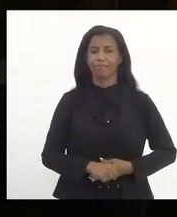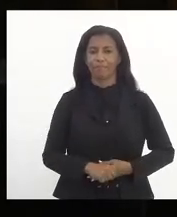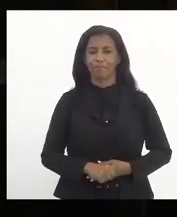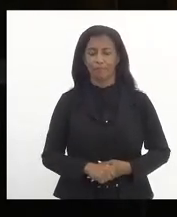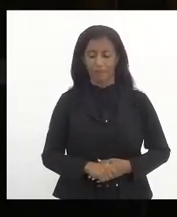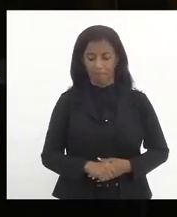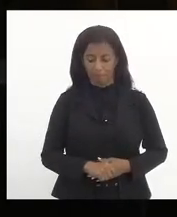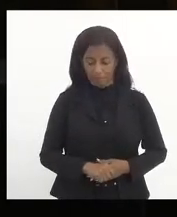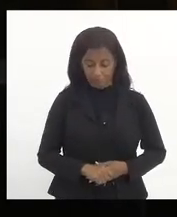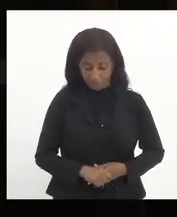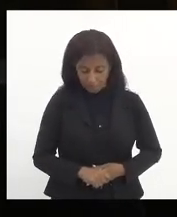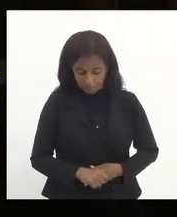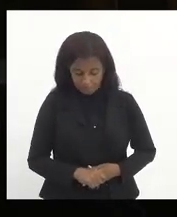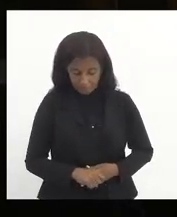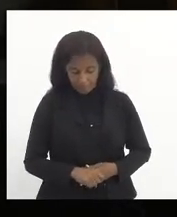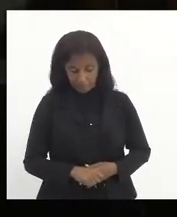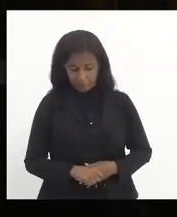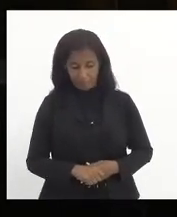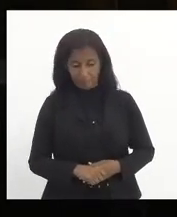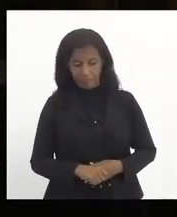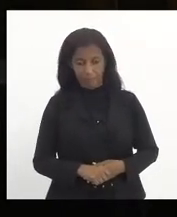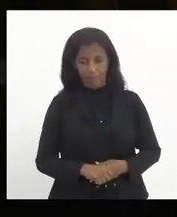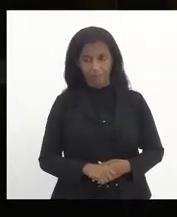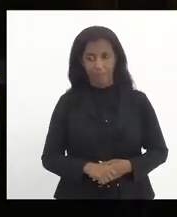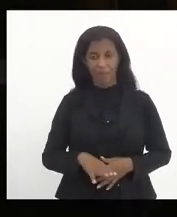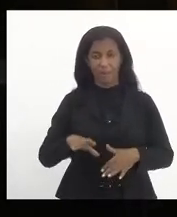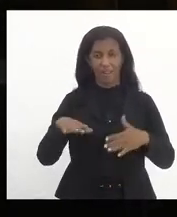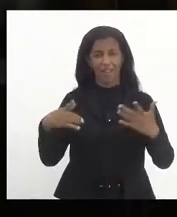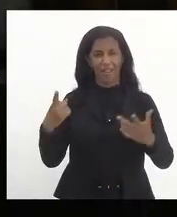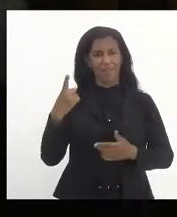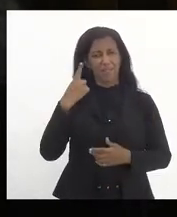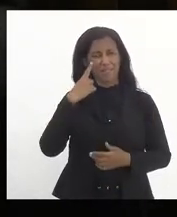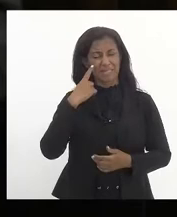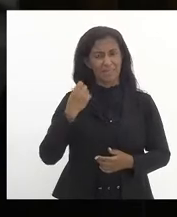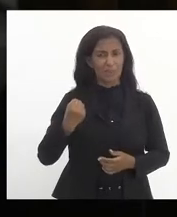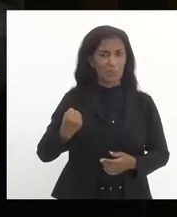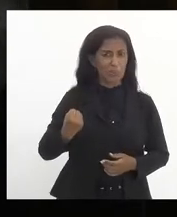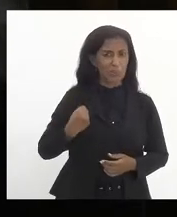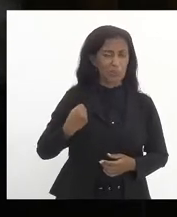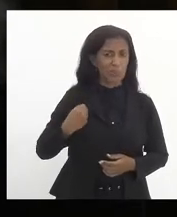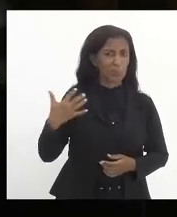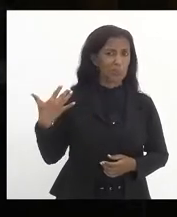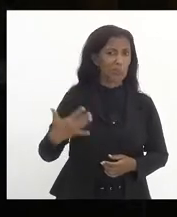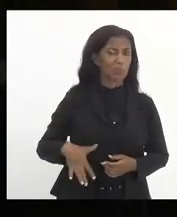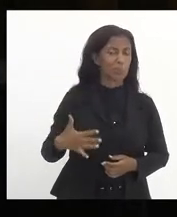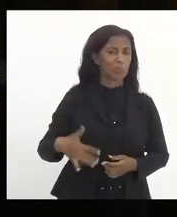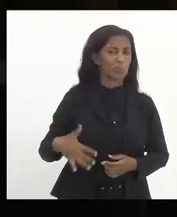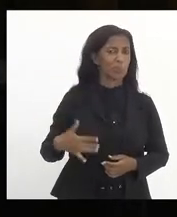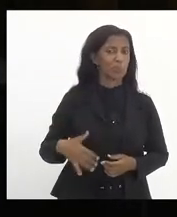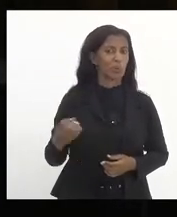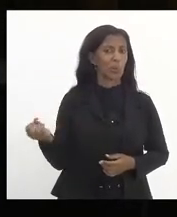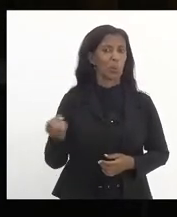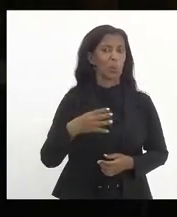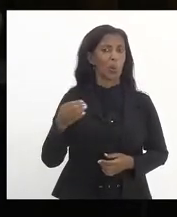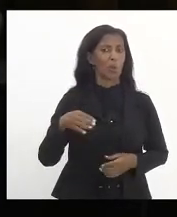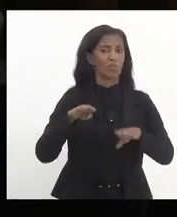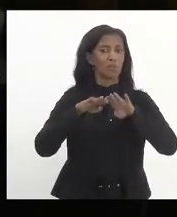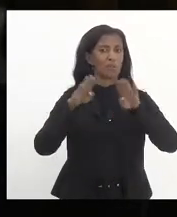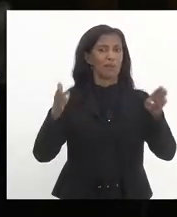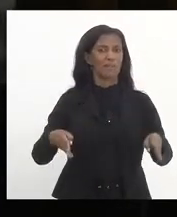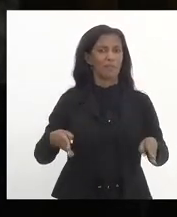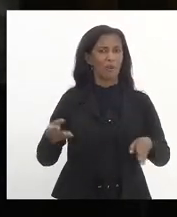Aí você vê o número avassalador de novas